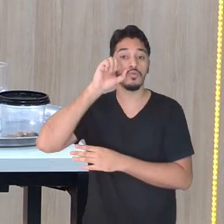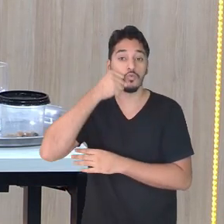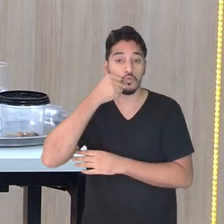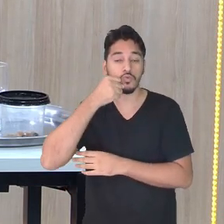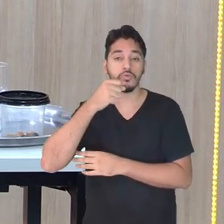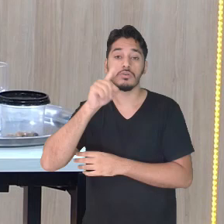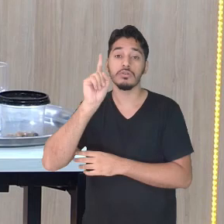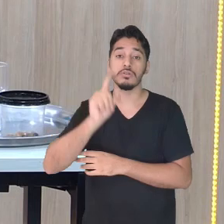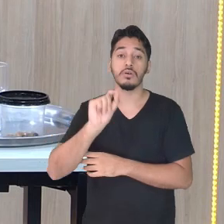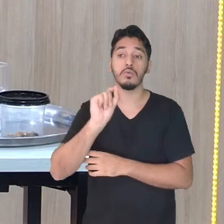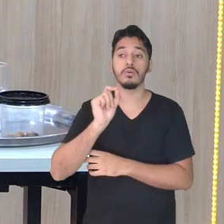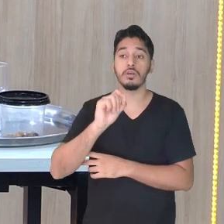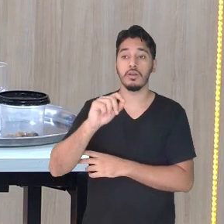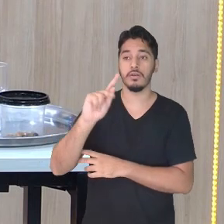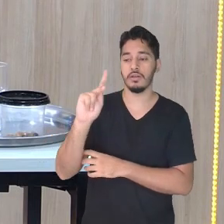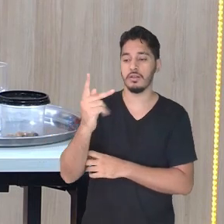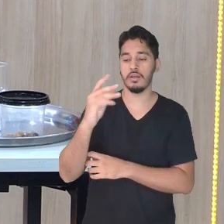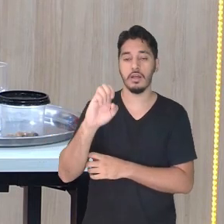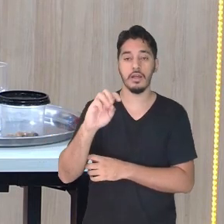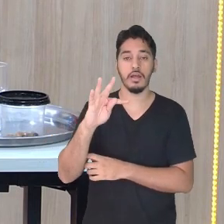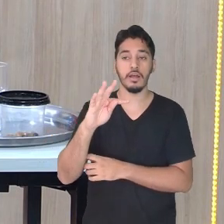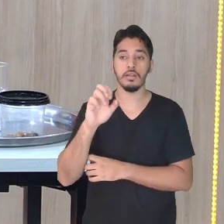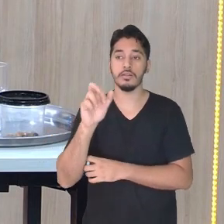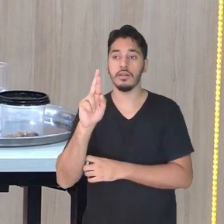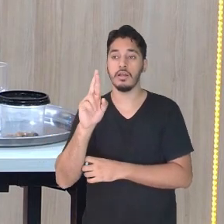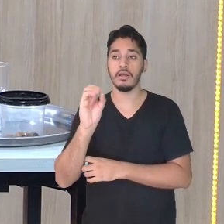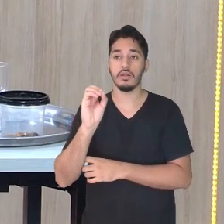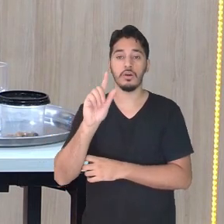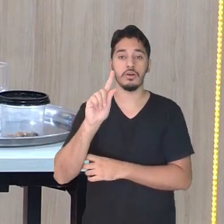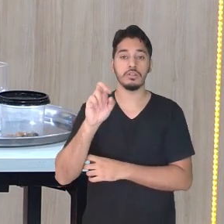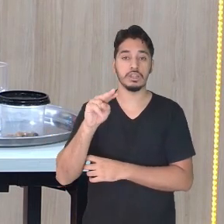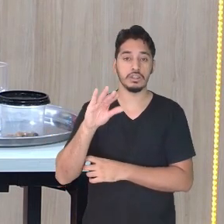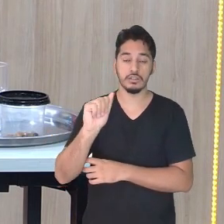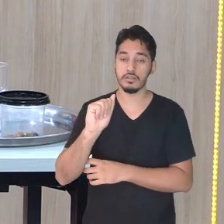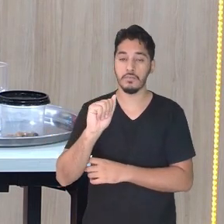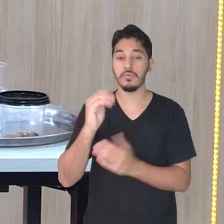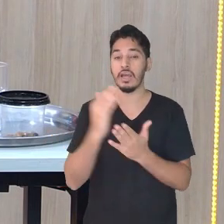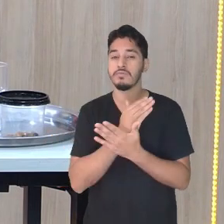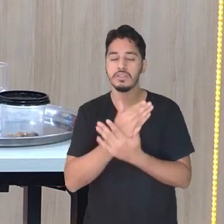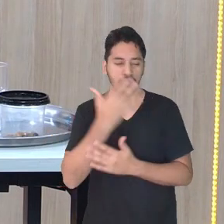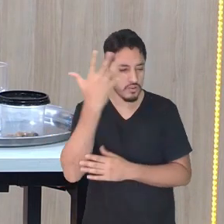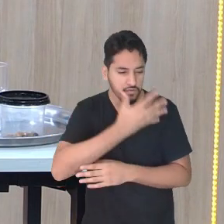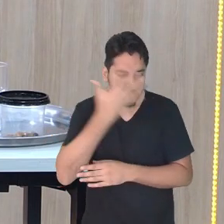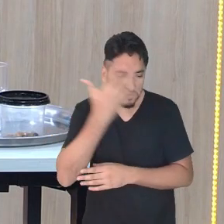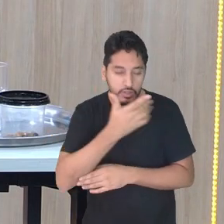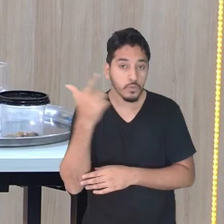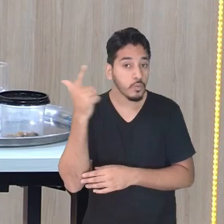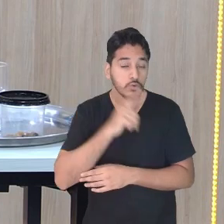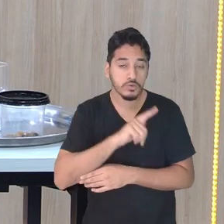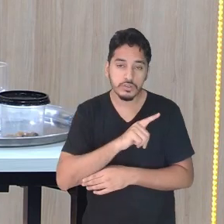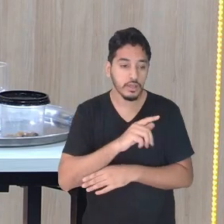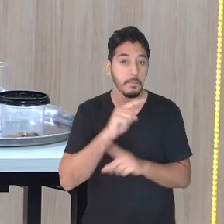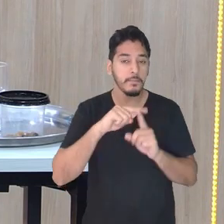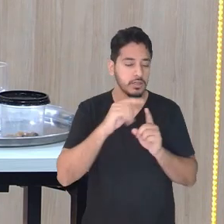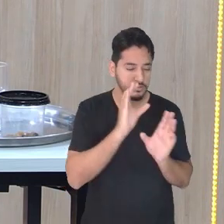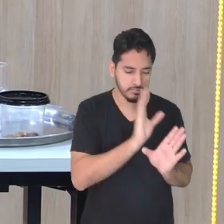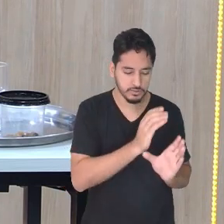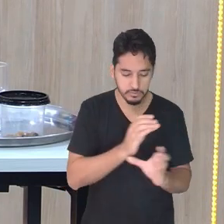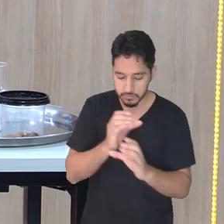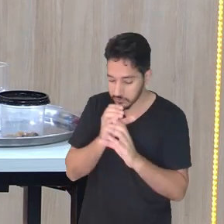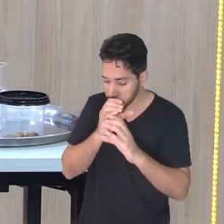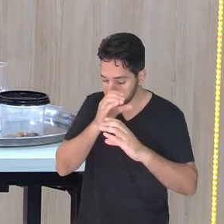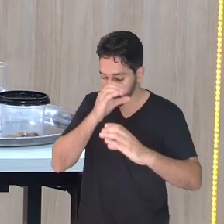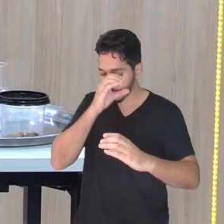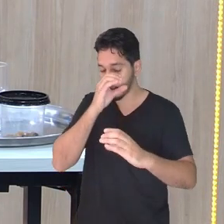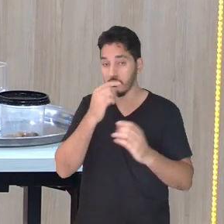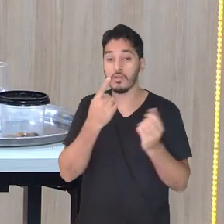substâncias heterogêneas. Só que a olho nu, a gente não consegue identificar as fases. Mas ao microscópio, colocando lá o